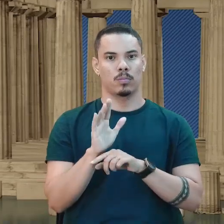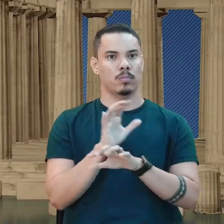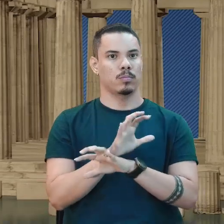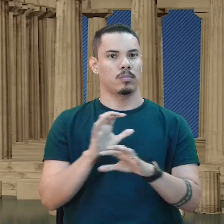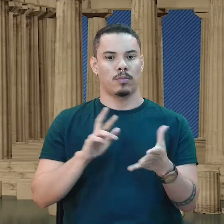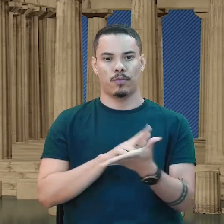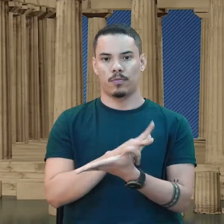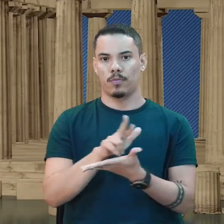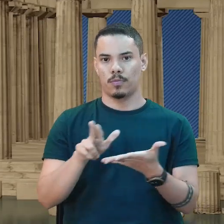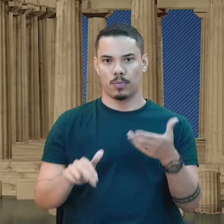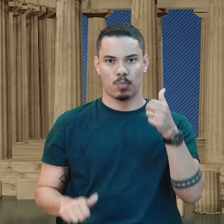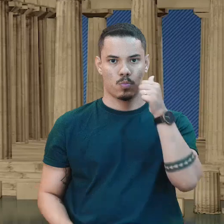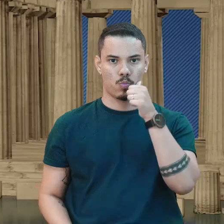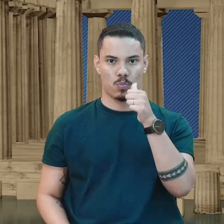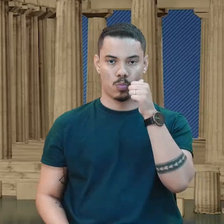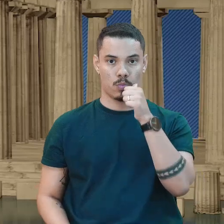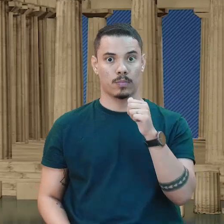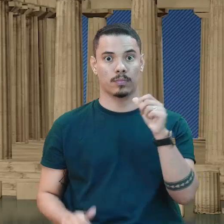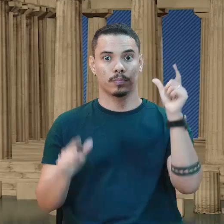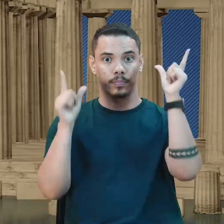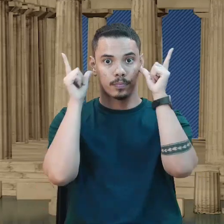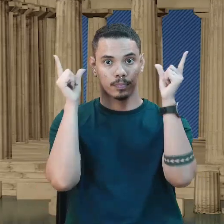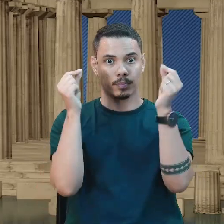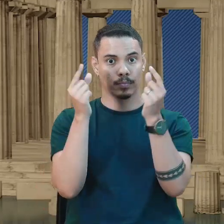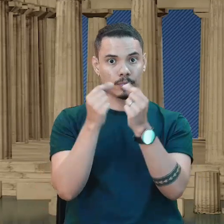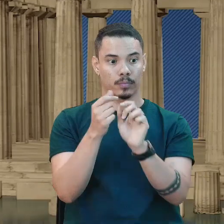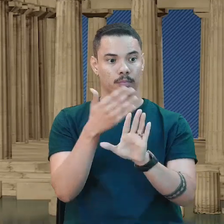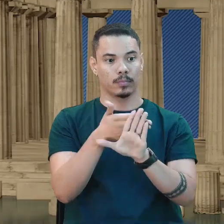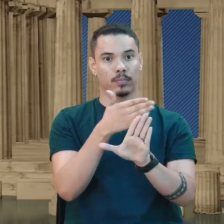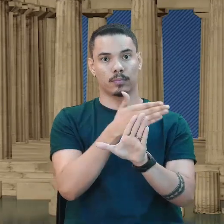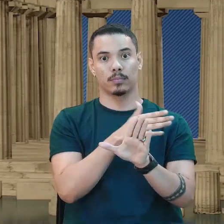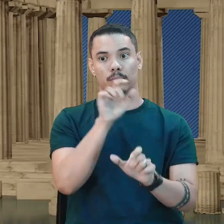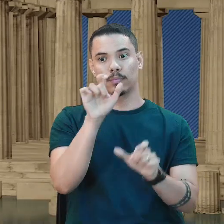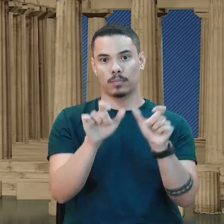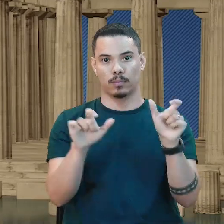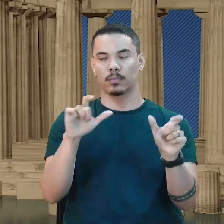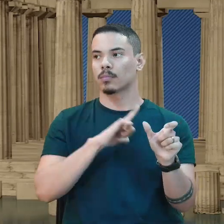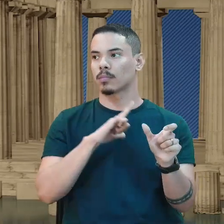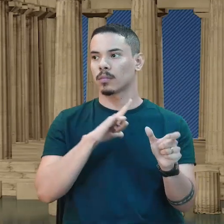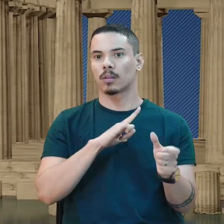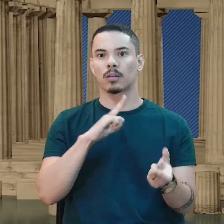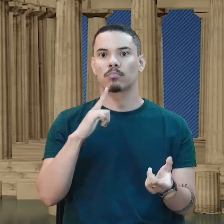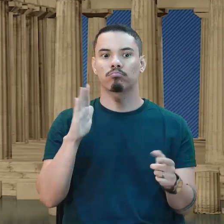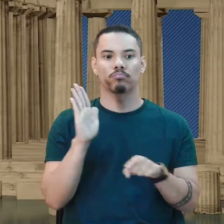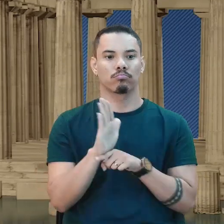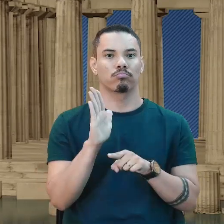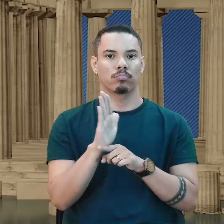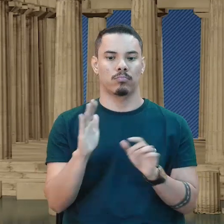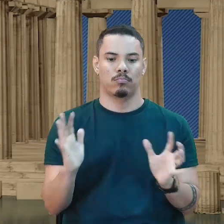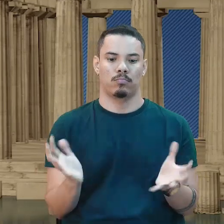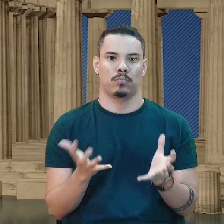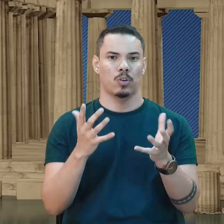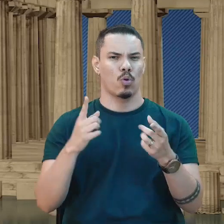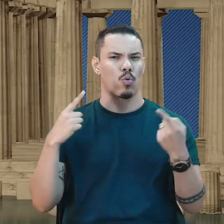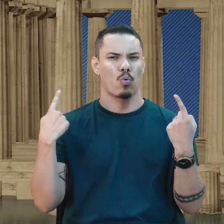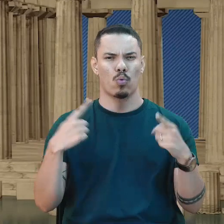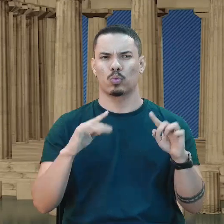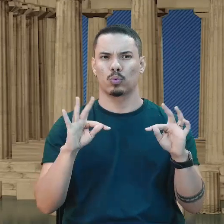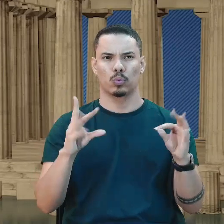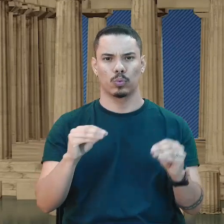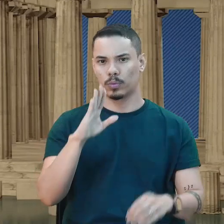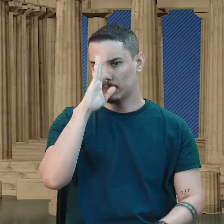mulheres. E lá na Grécia Antiga, essa pessoa contribuiu bastante. Ela foi contra todos os